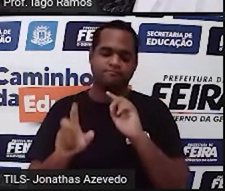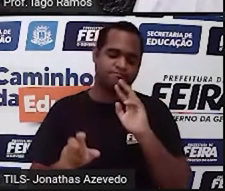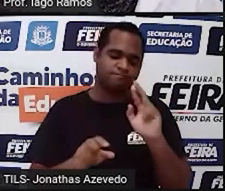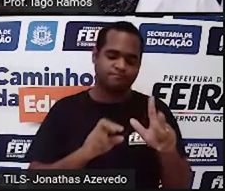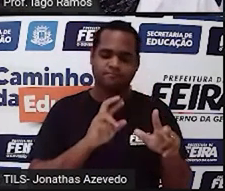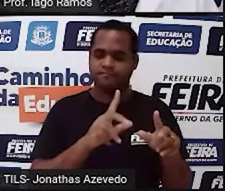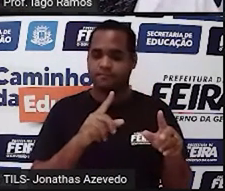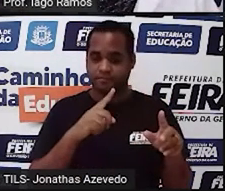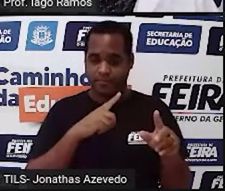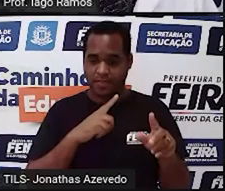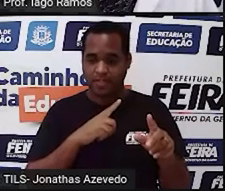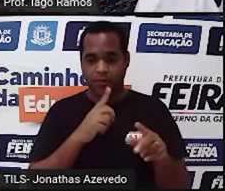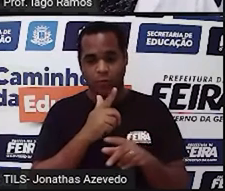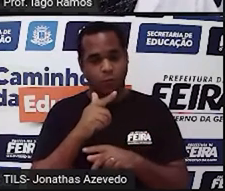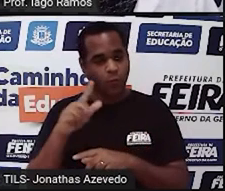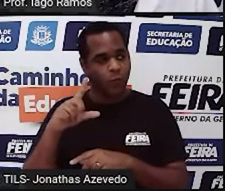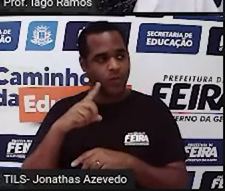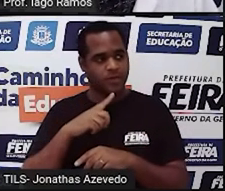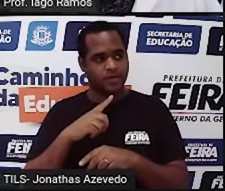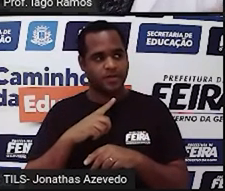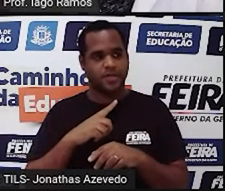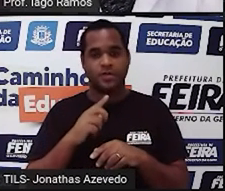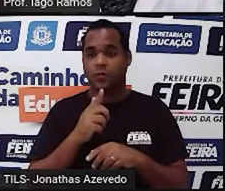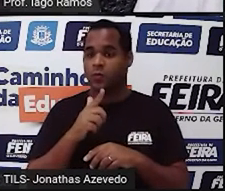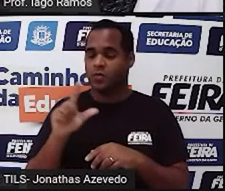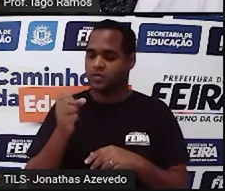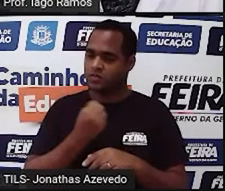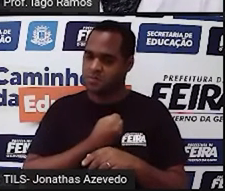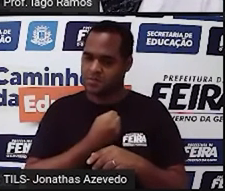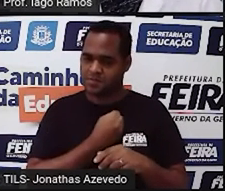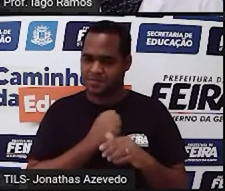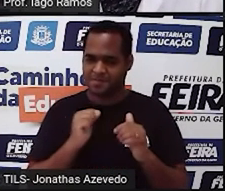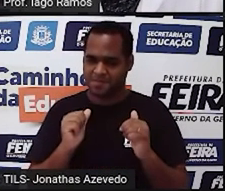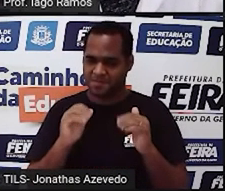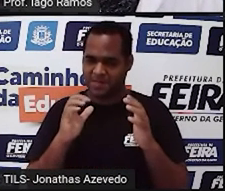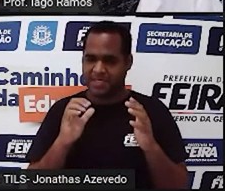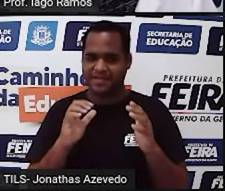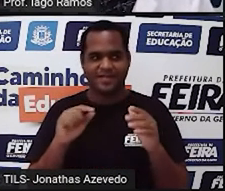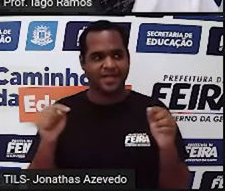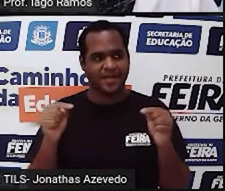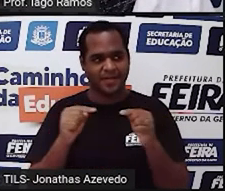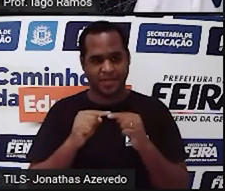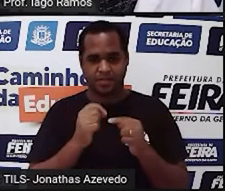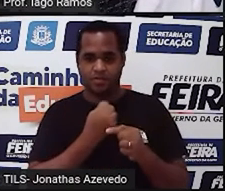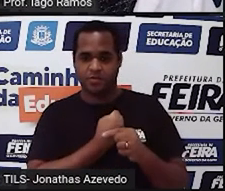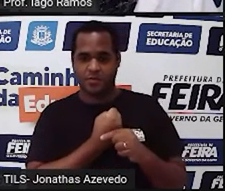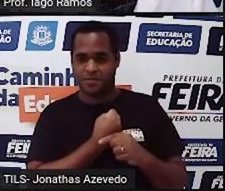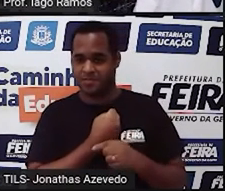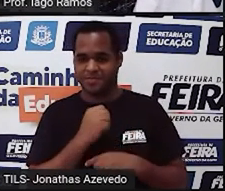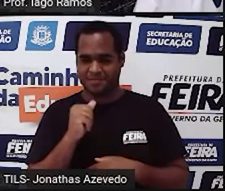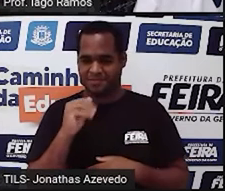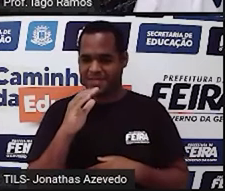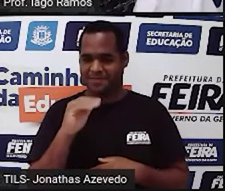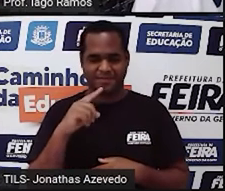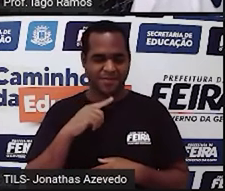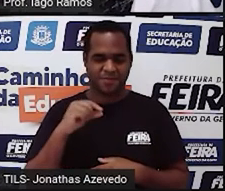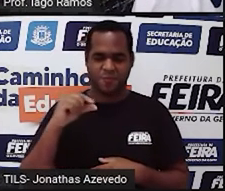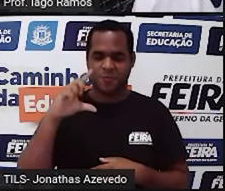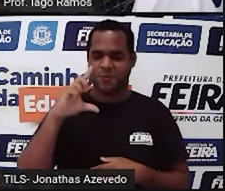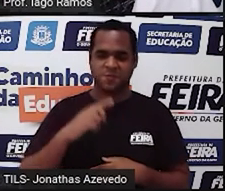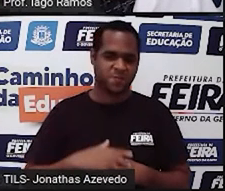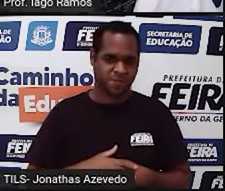Aonde tiver o maior algarismo e ali vai estar o maior perfeito